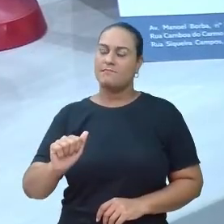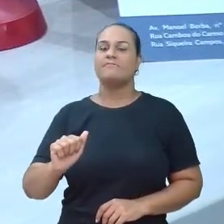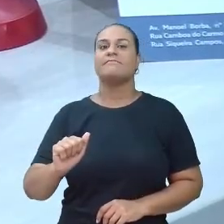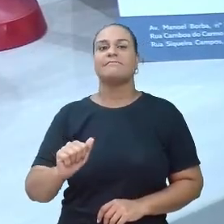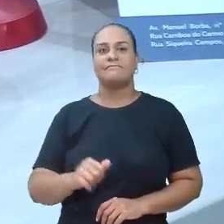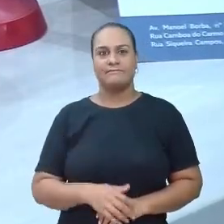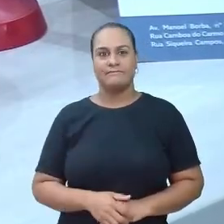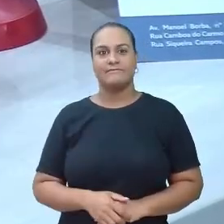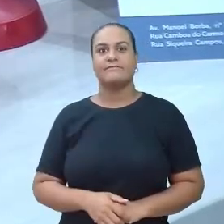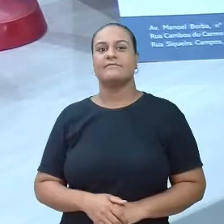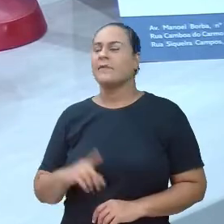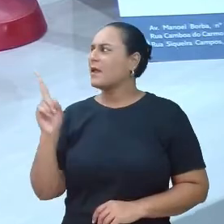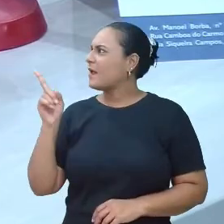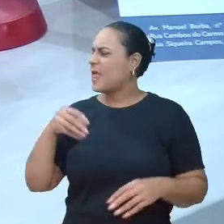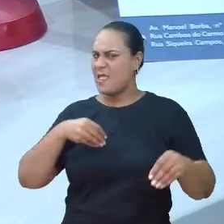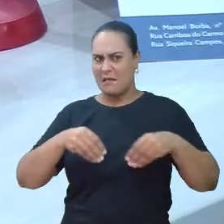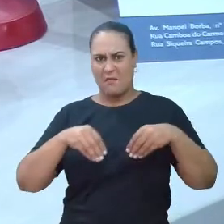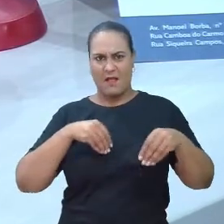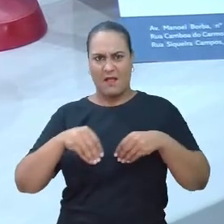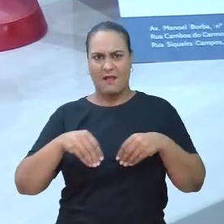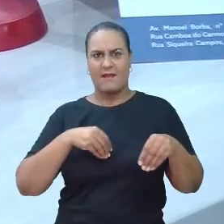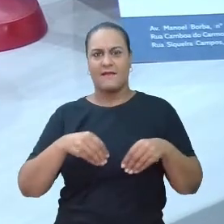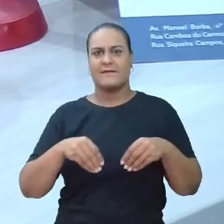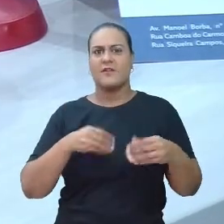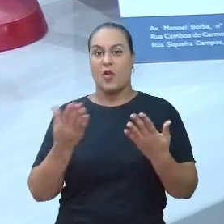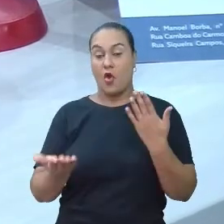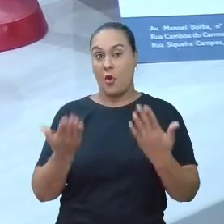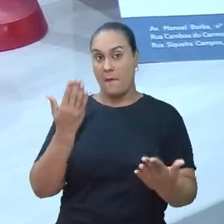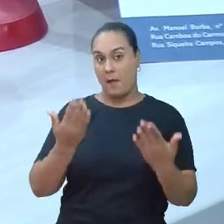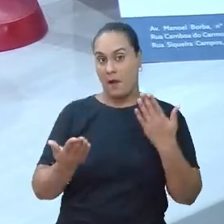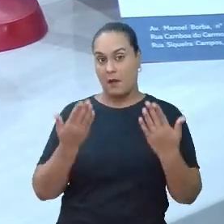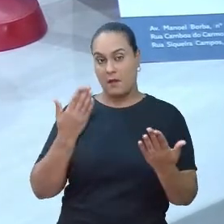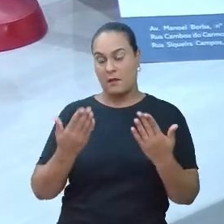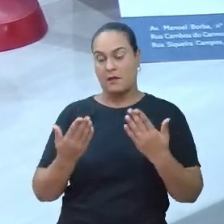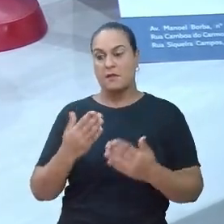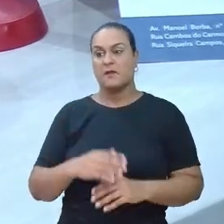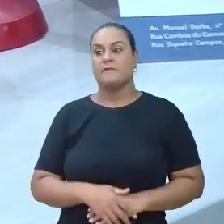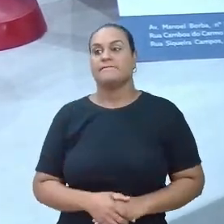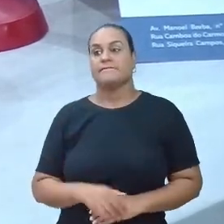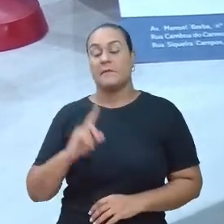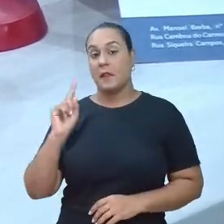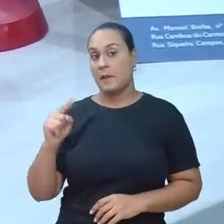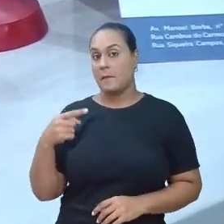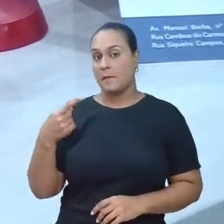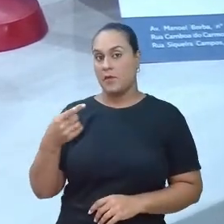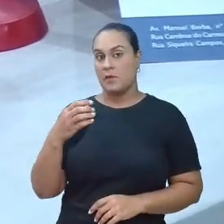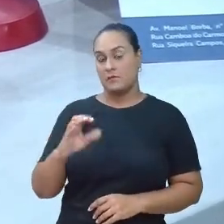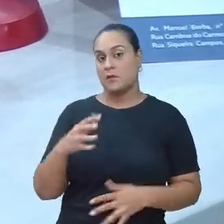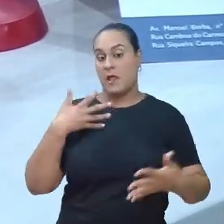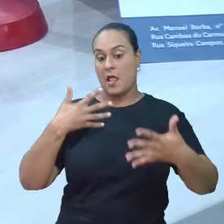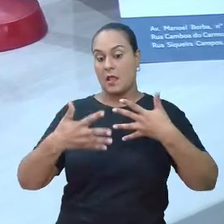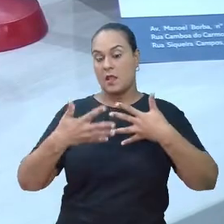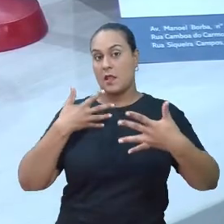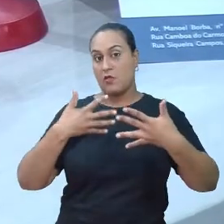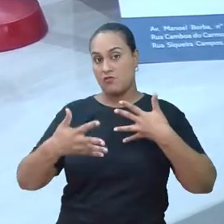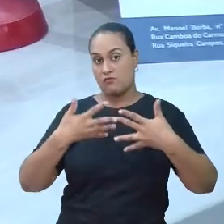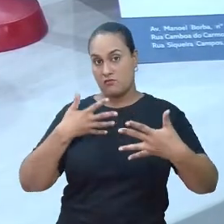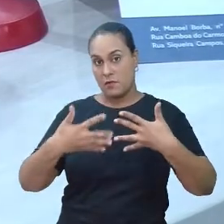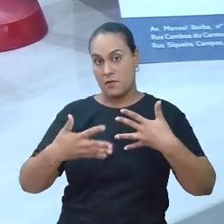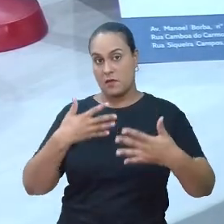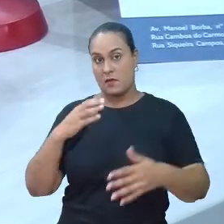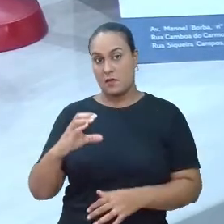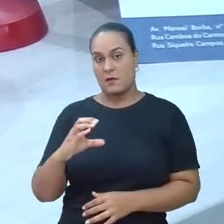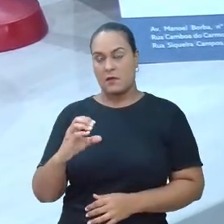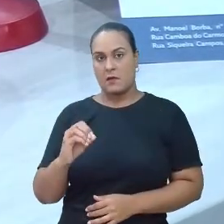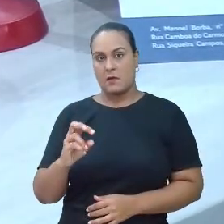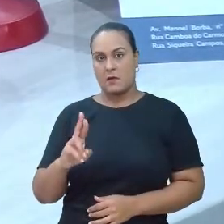Esse recipientezinho aqui está servindo de córnea. Então, aqui, após a córnea, que é transparente, gente,